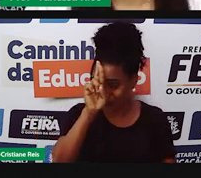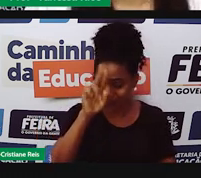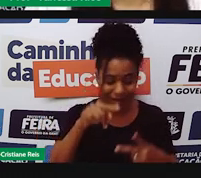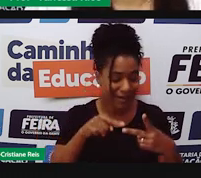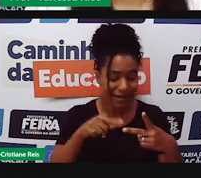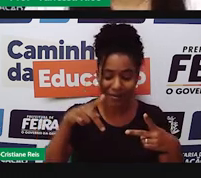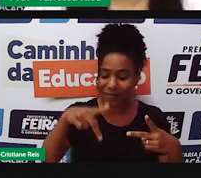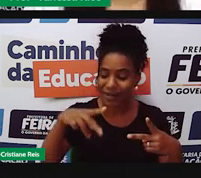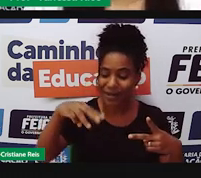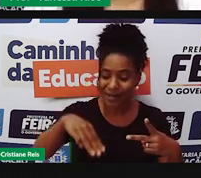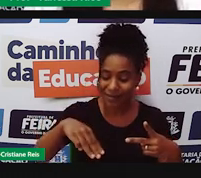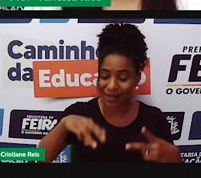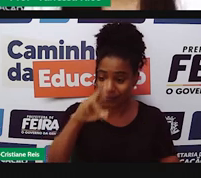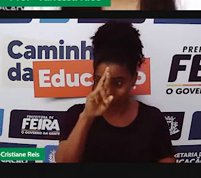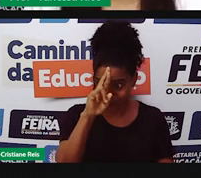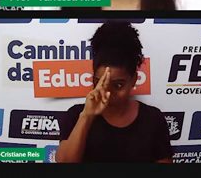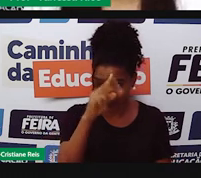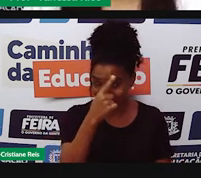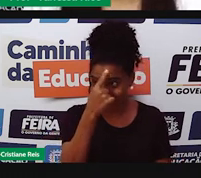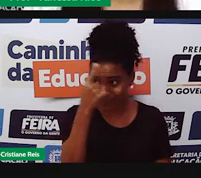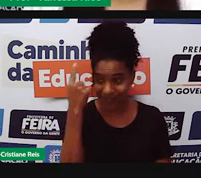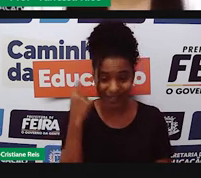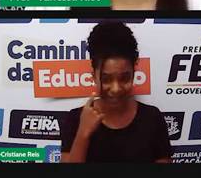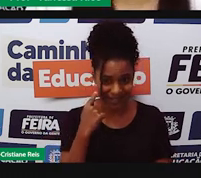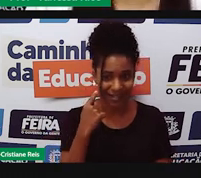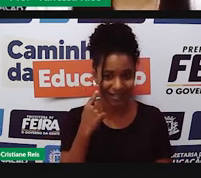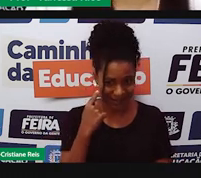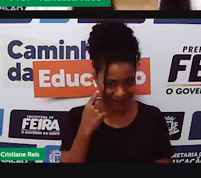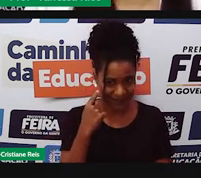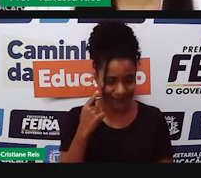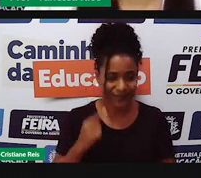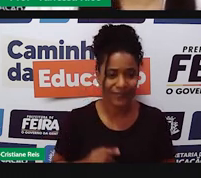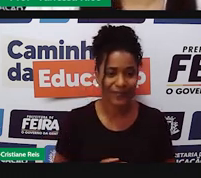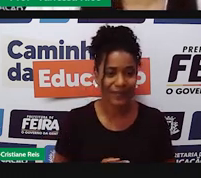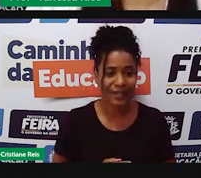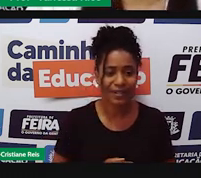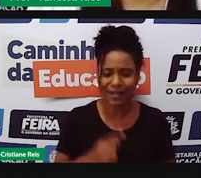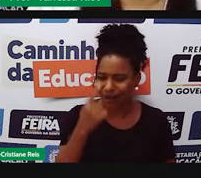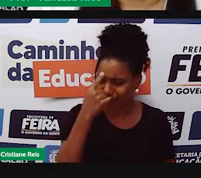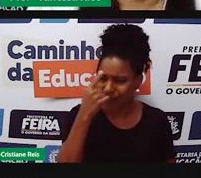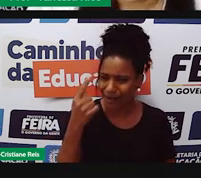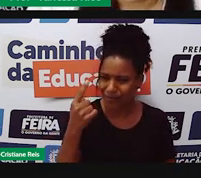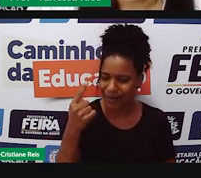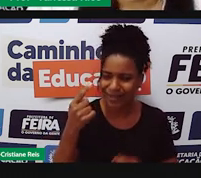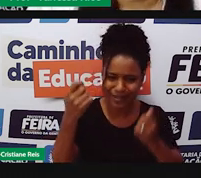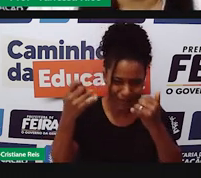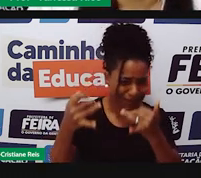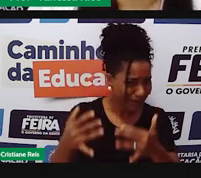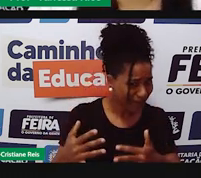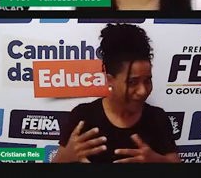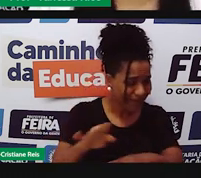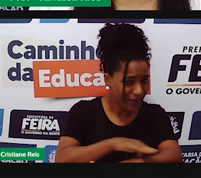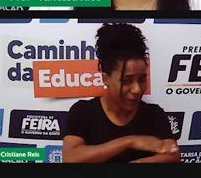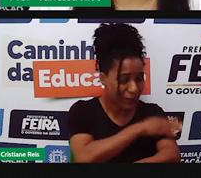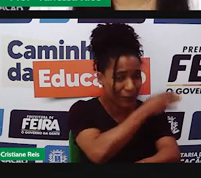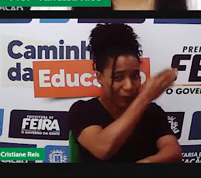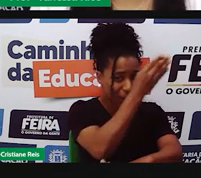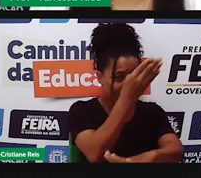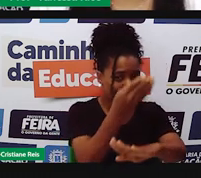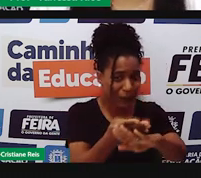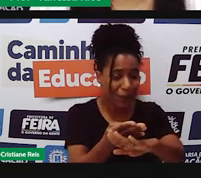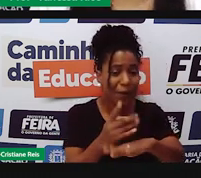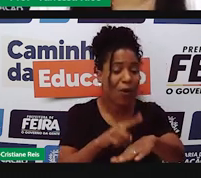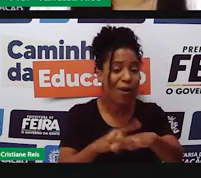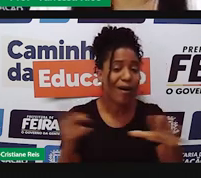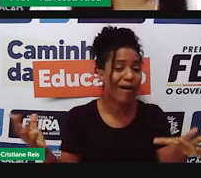PM pós-meio-dia. Lembra aí que a Pró disse que o dia tem 24 horas? Pois é, se o